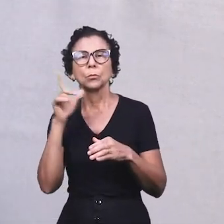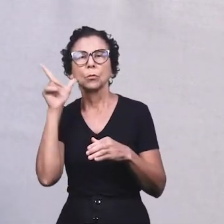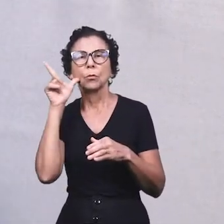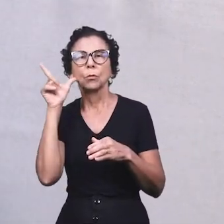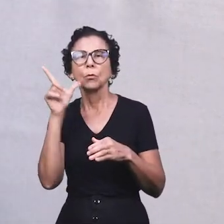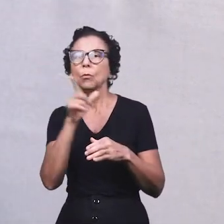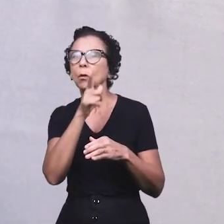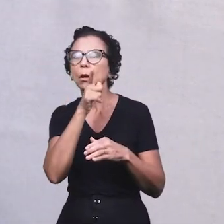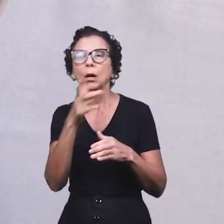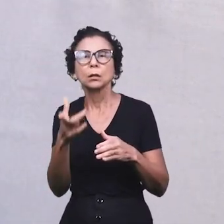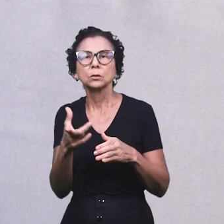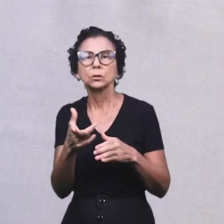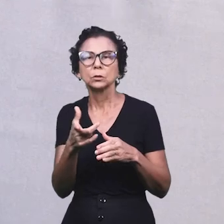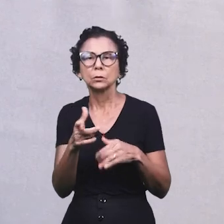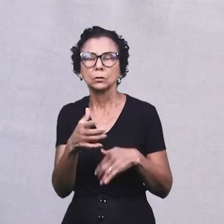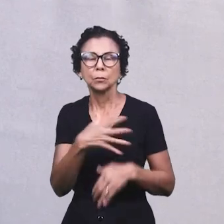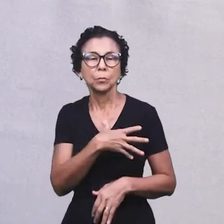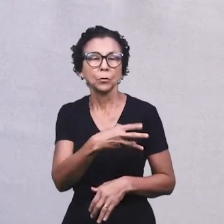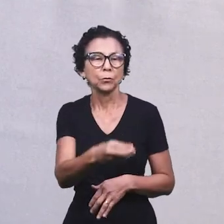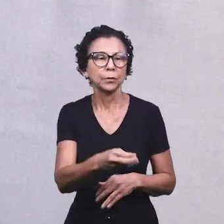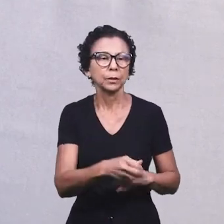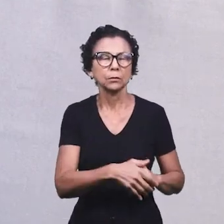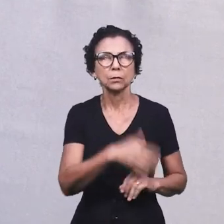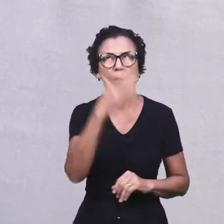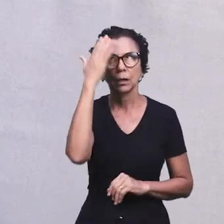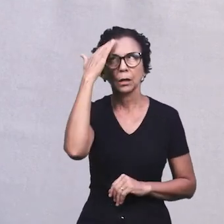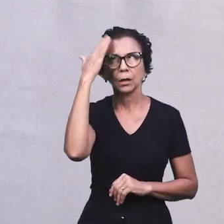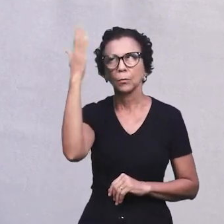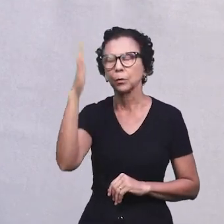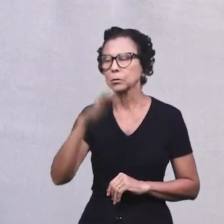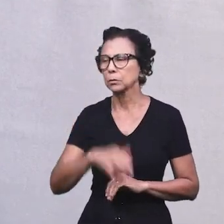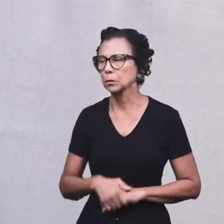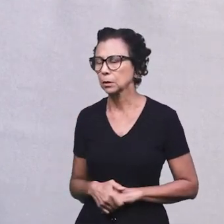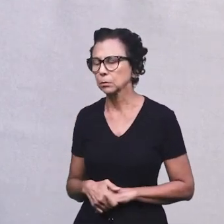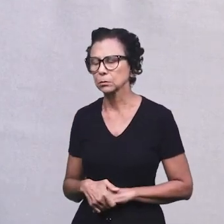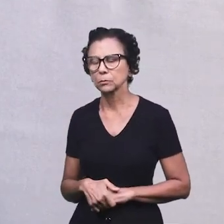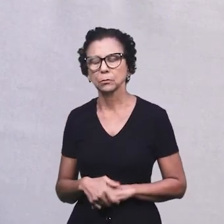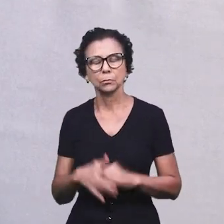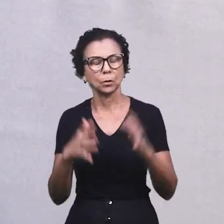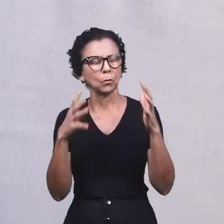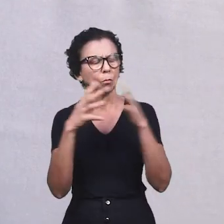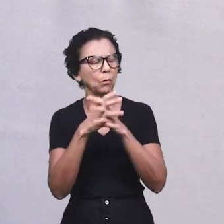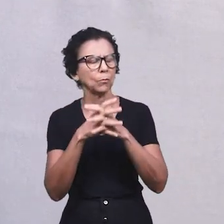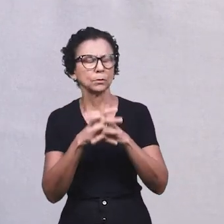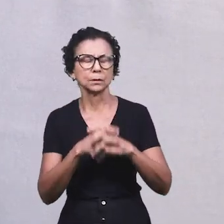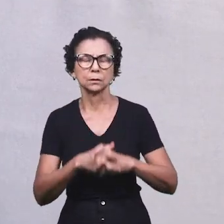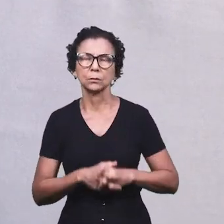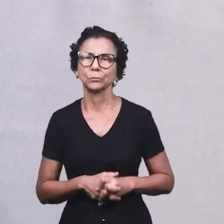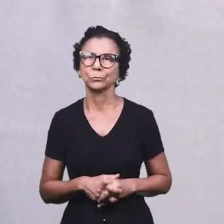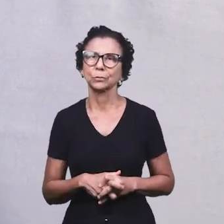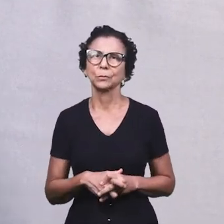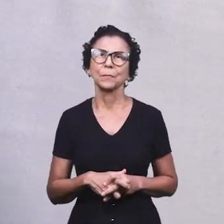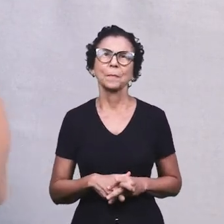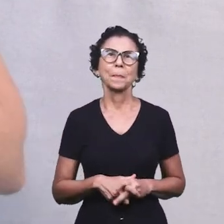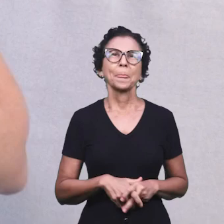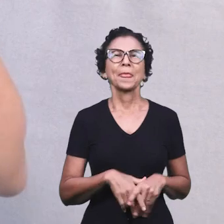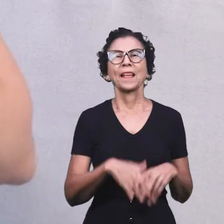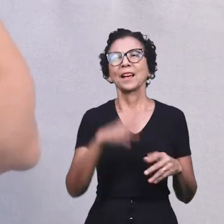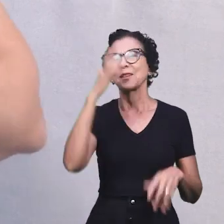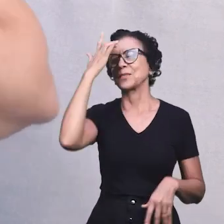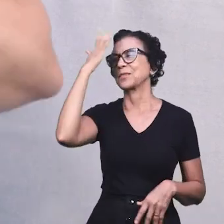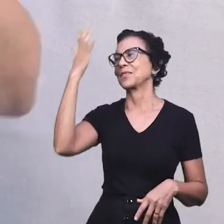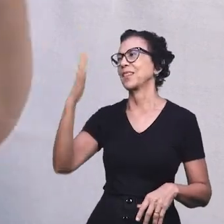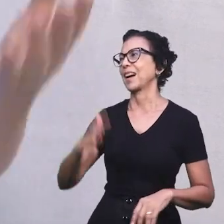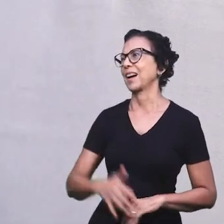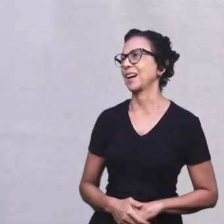que assar uma coisa para entregar. Então, num primeiro momento, foi muito tumultuado. A gente não pode falar assim, foi